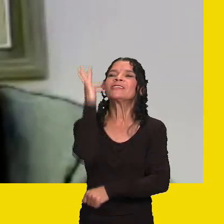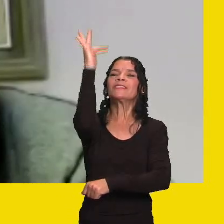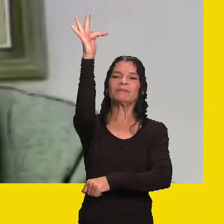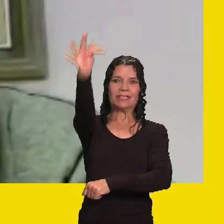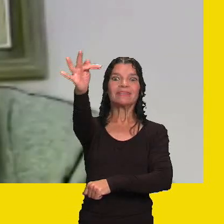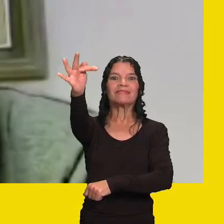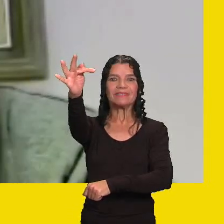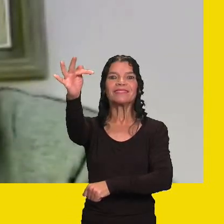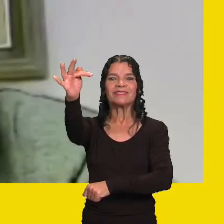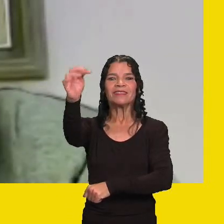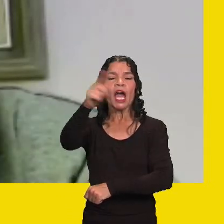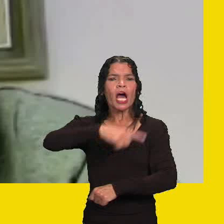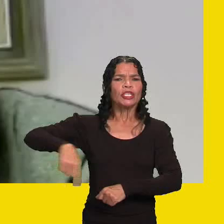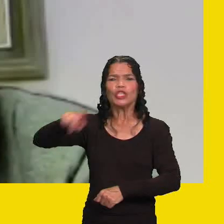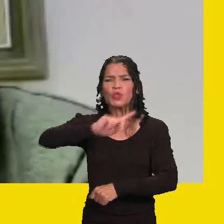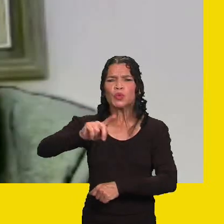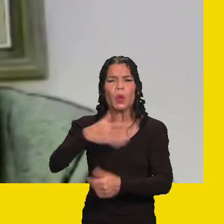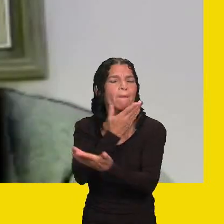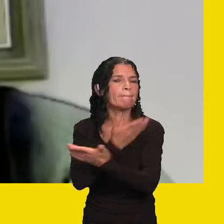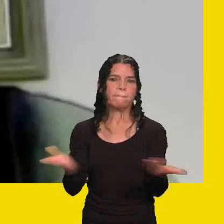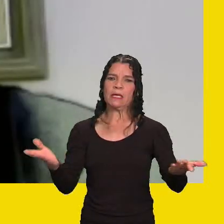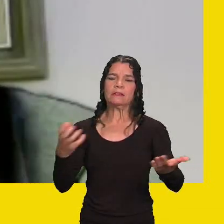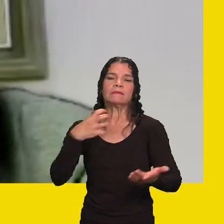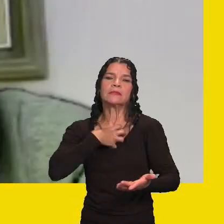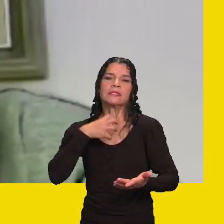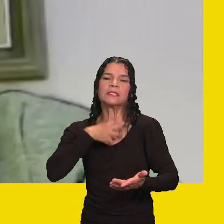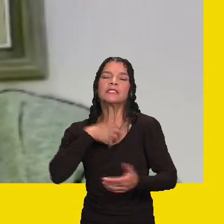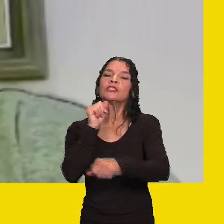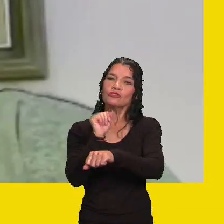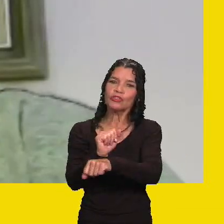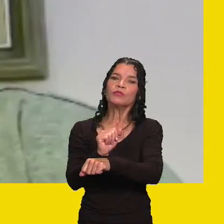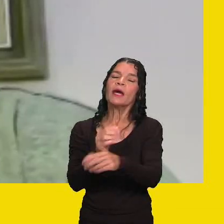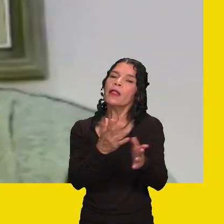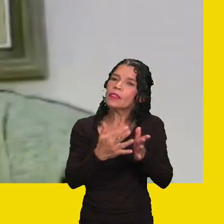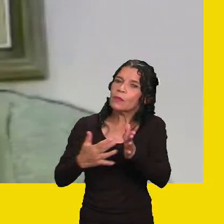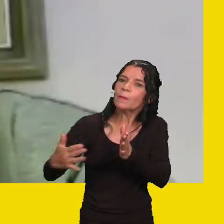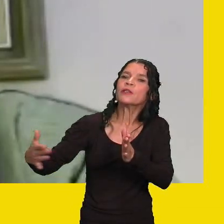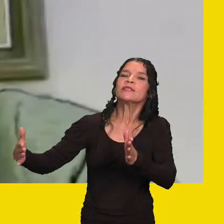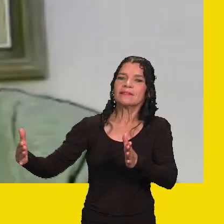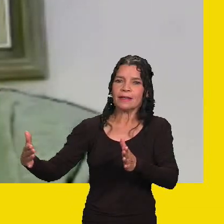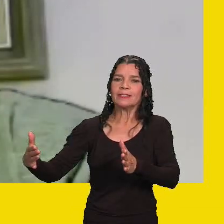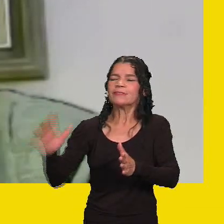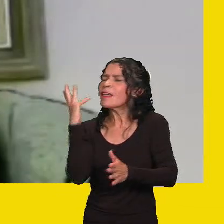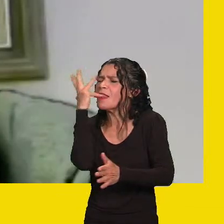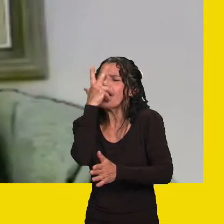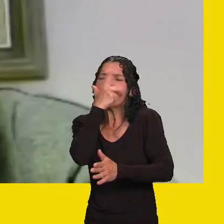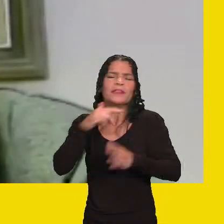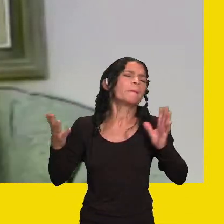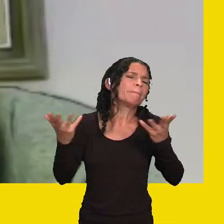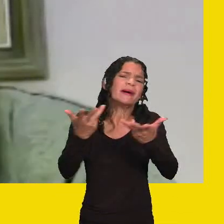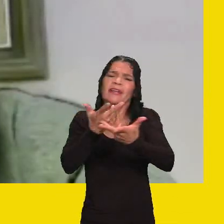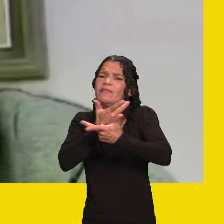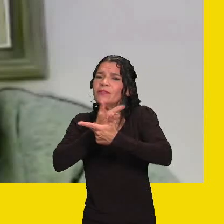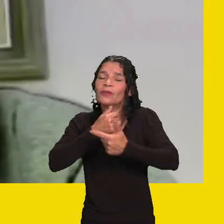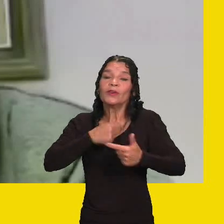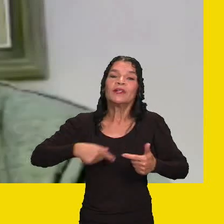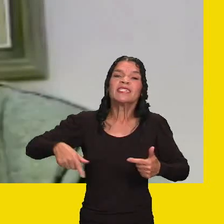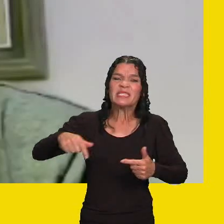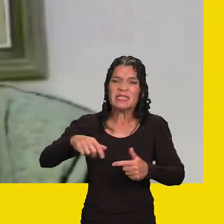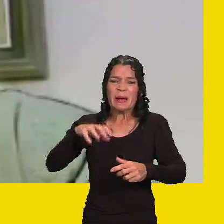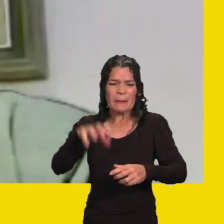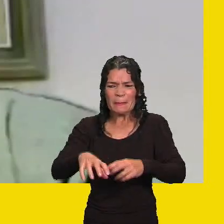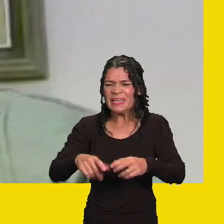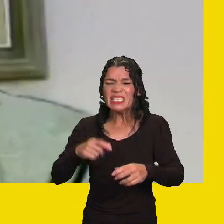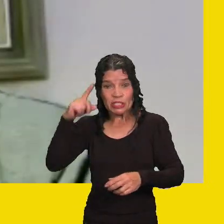Que a gente nunca perca esse esperançar dentro desse processo, que é lindo e maravilhoso, mas tem um monte de pedra no meio do